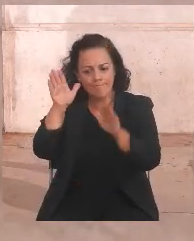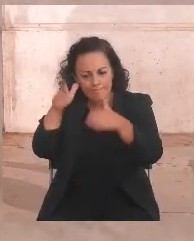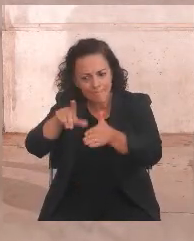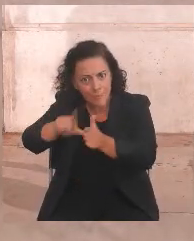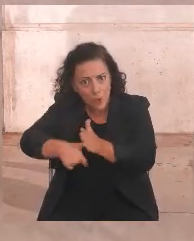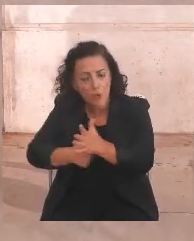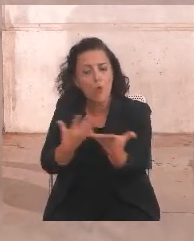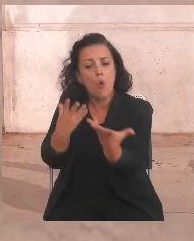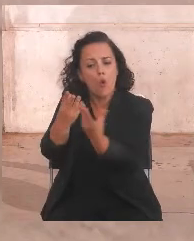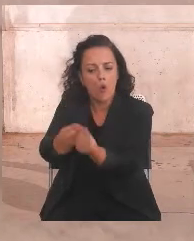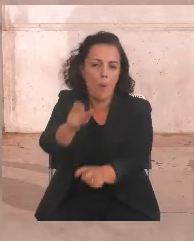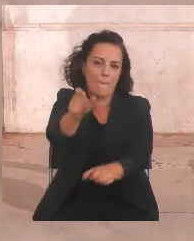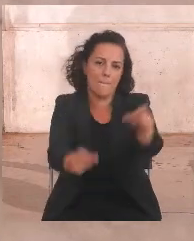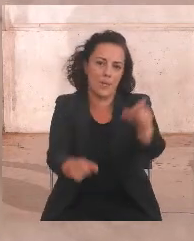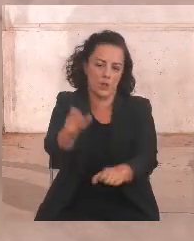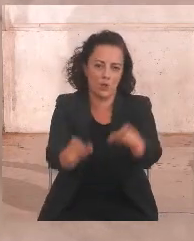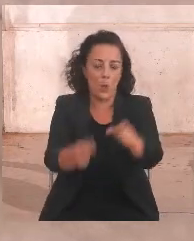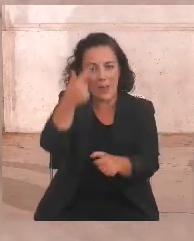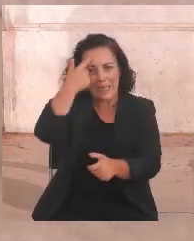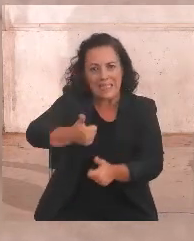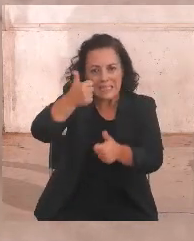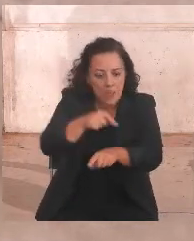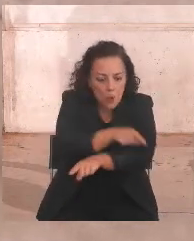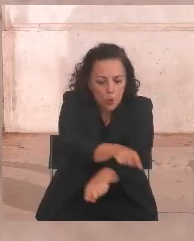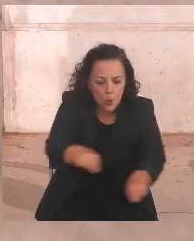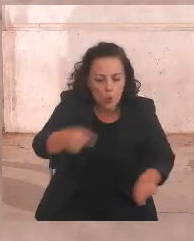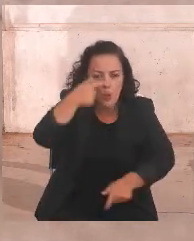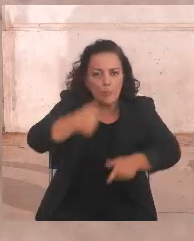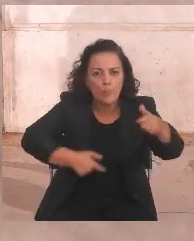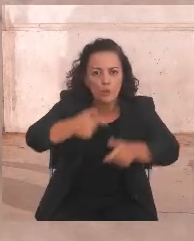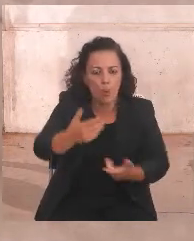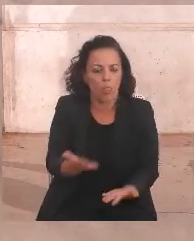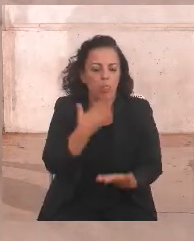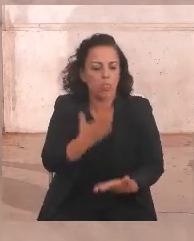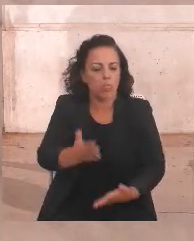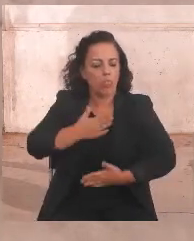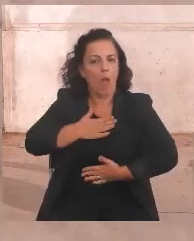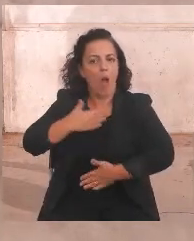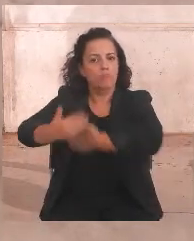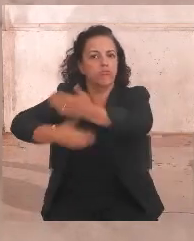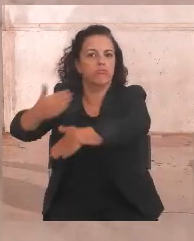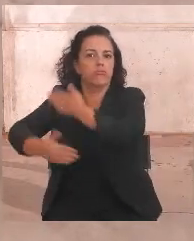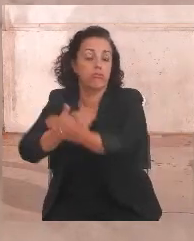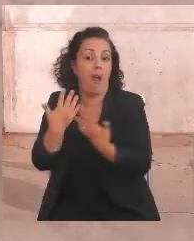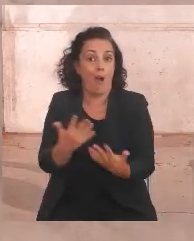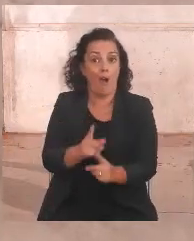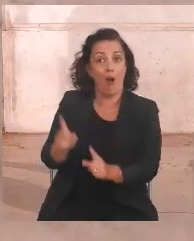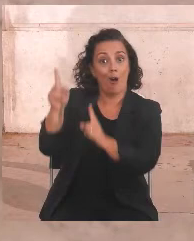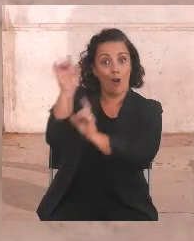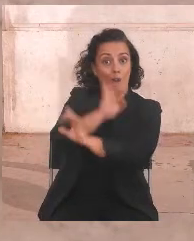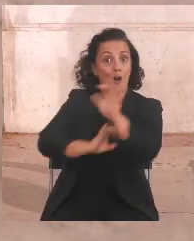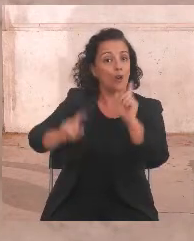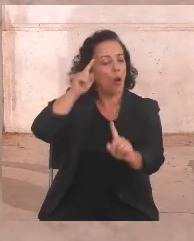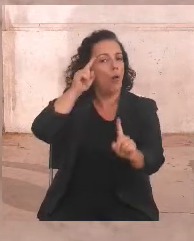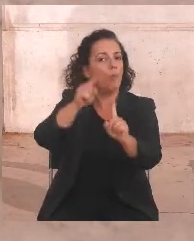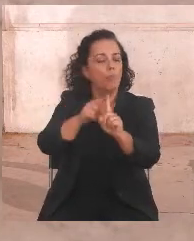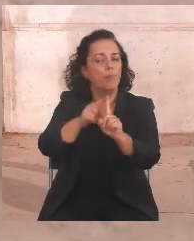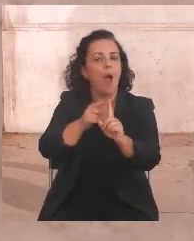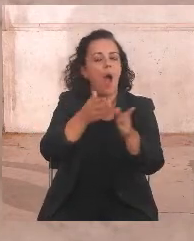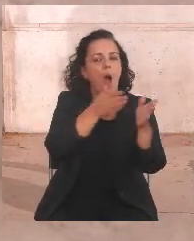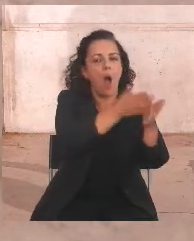de baixo para cima, e uma das missões em curso hoje, exatamente na Europa, é precisamente ajudar as cidades